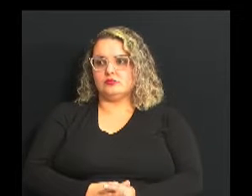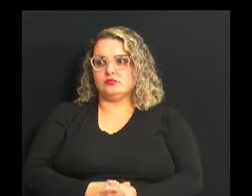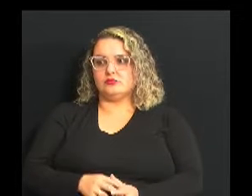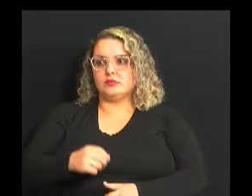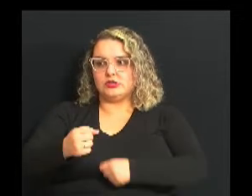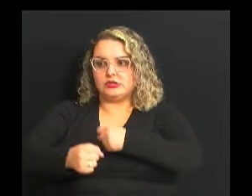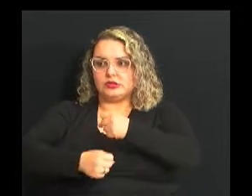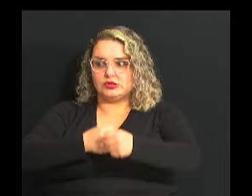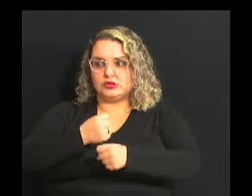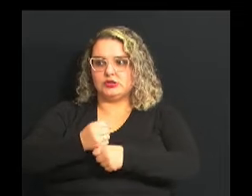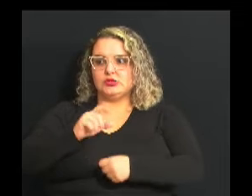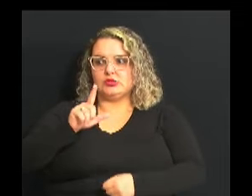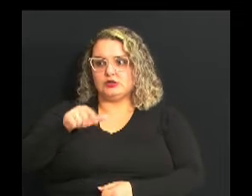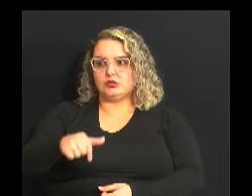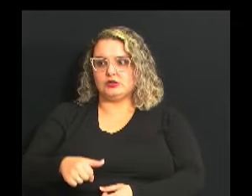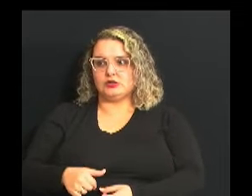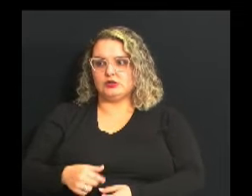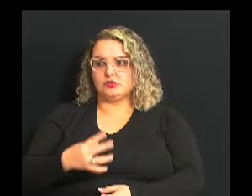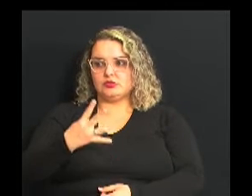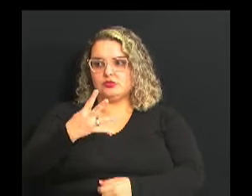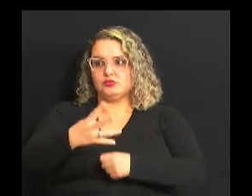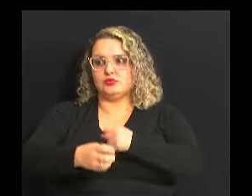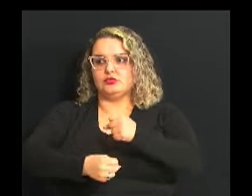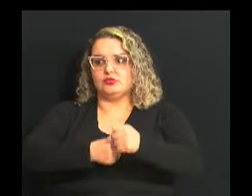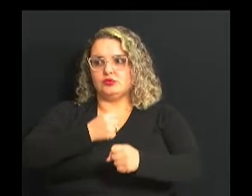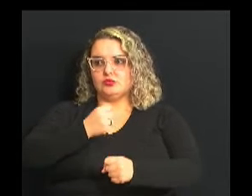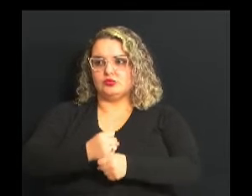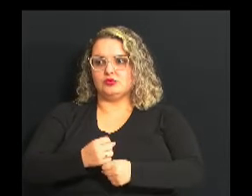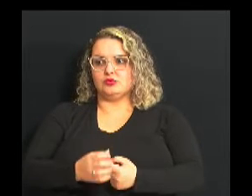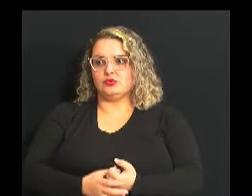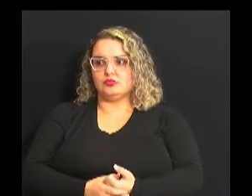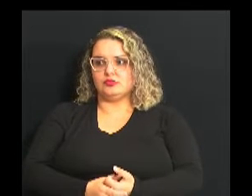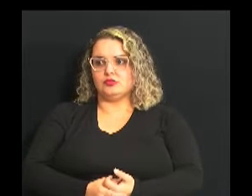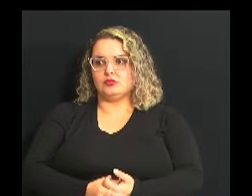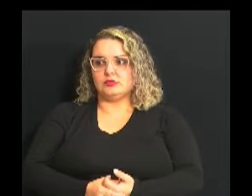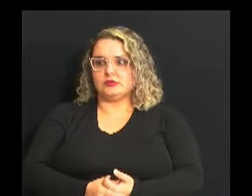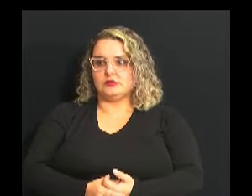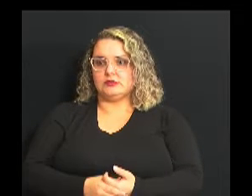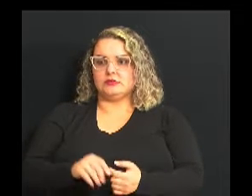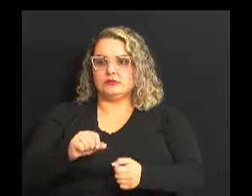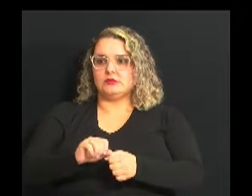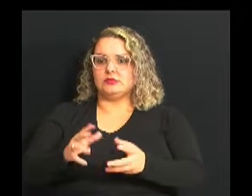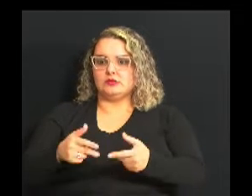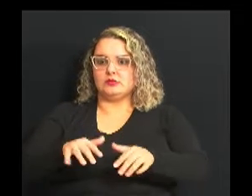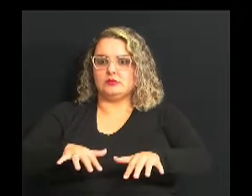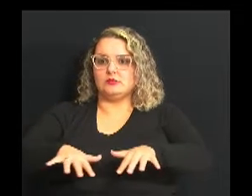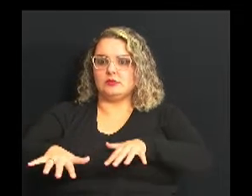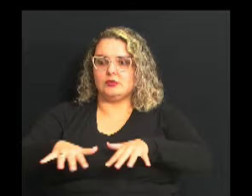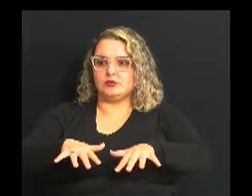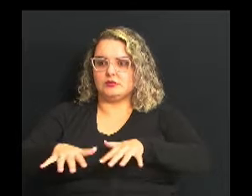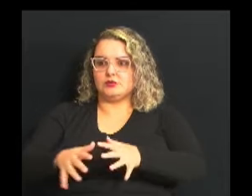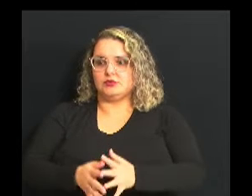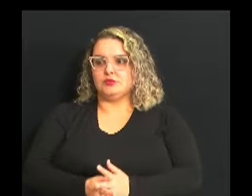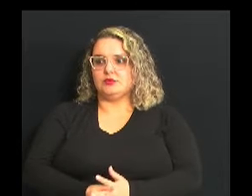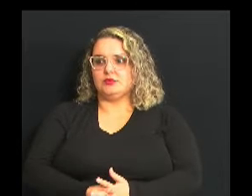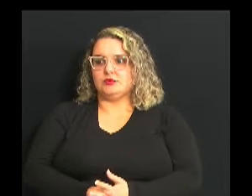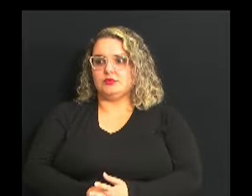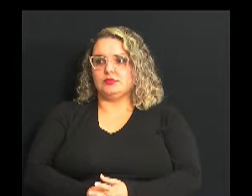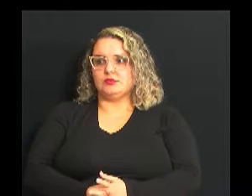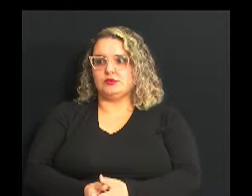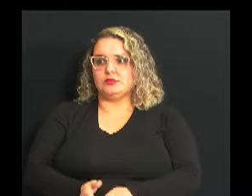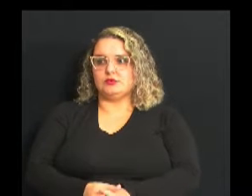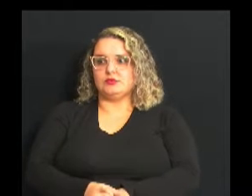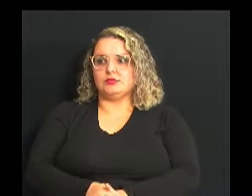depois de 4 anos, realizando toda a movimentação para um sistema hoje, né?